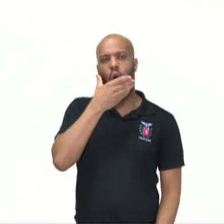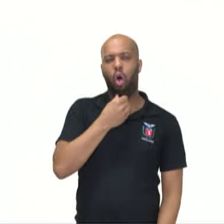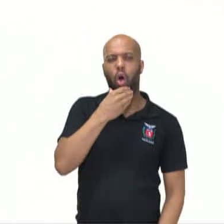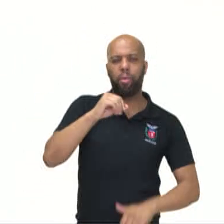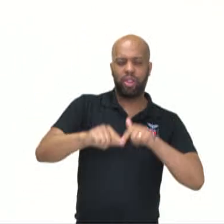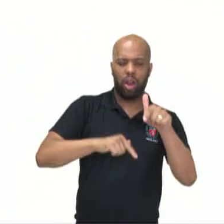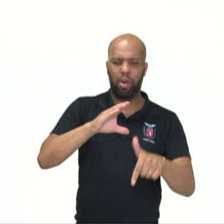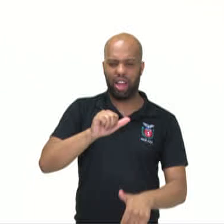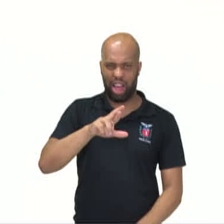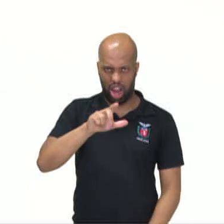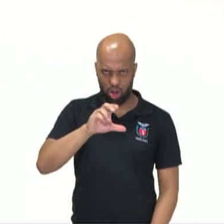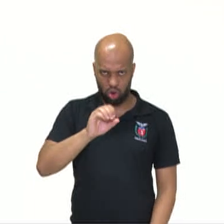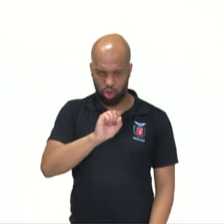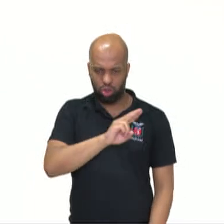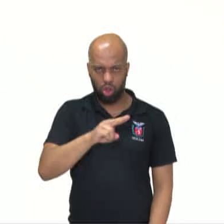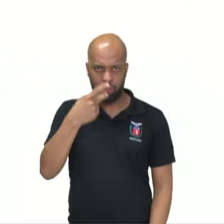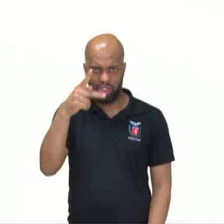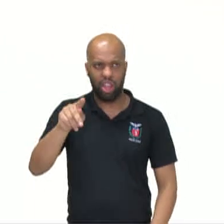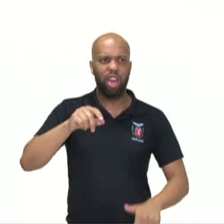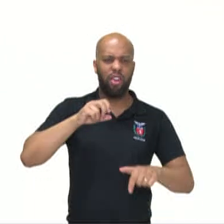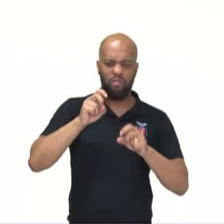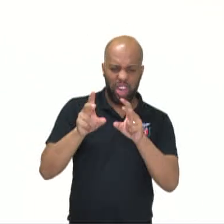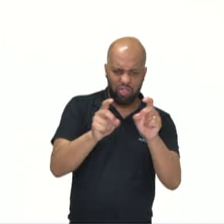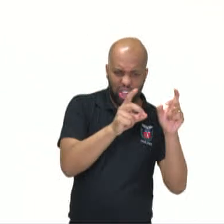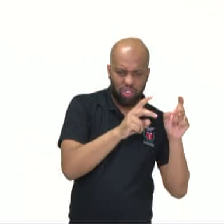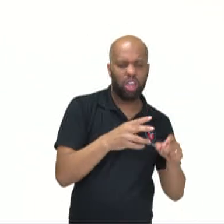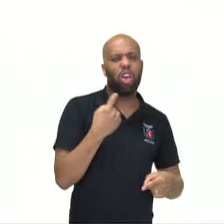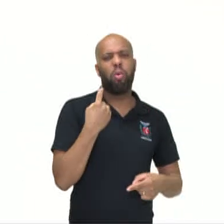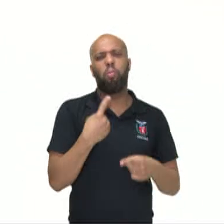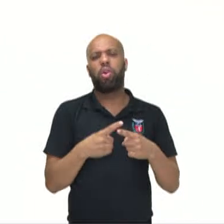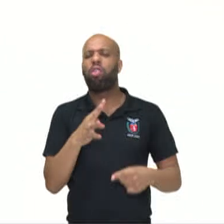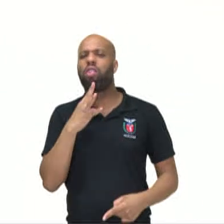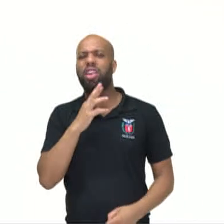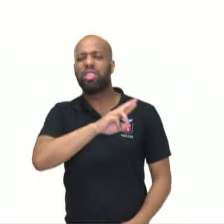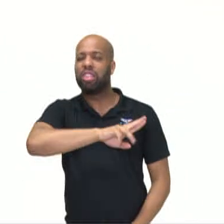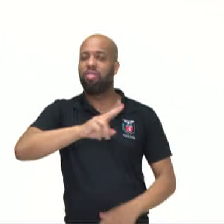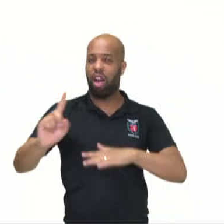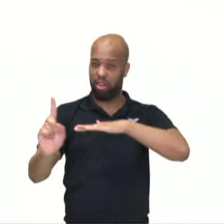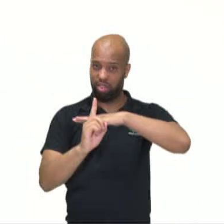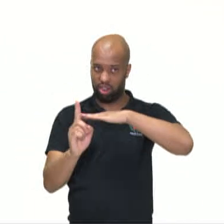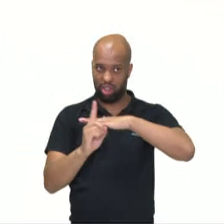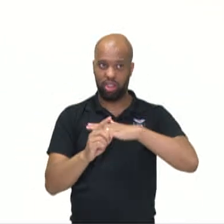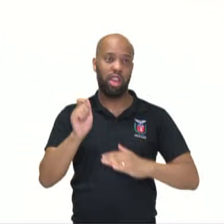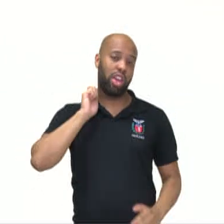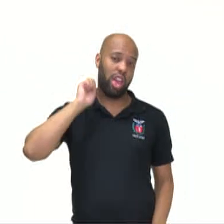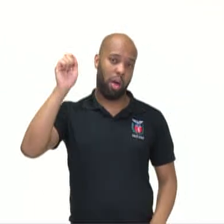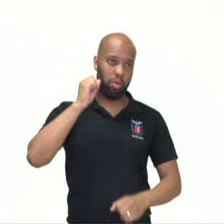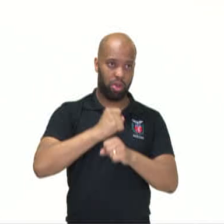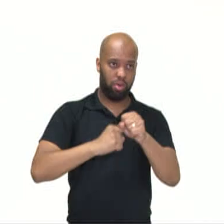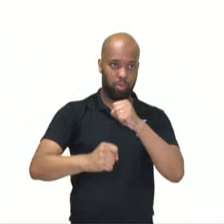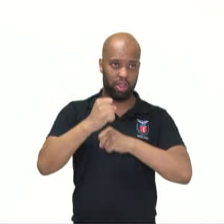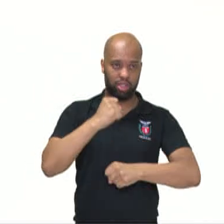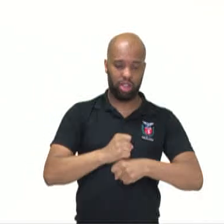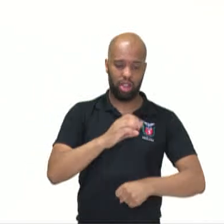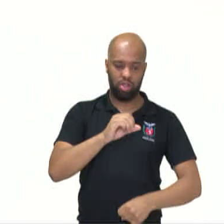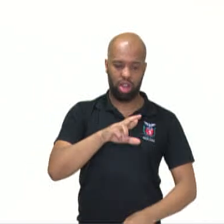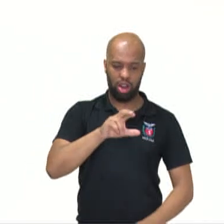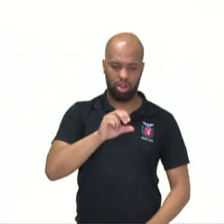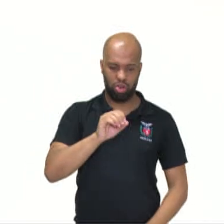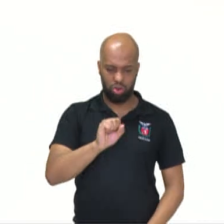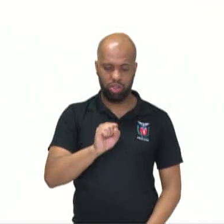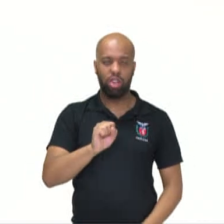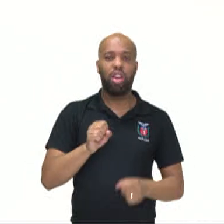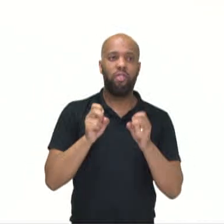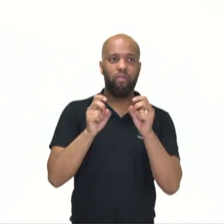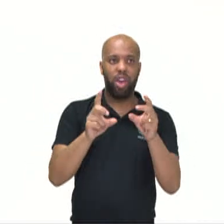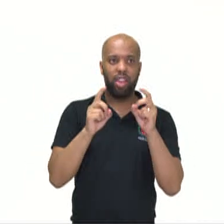clientes, faz o maior número de vendas da empresa. Em abril do ano passado, por exemplo, Carlos fez ao todo 134